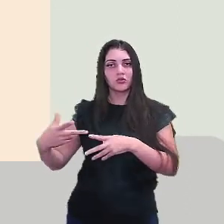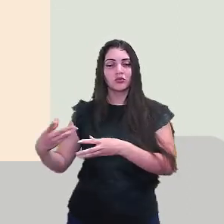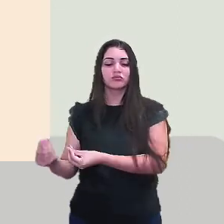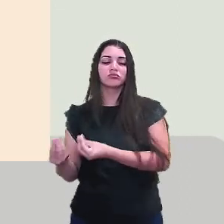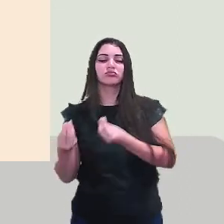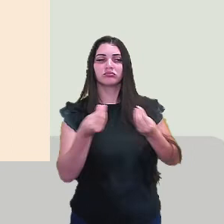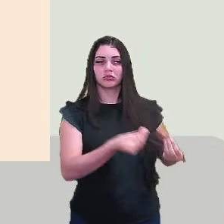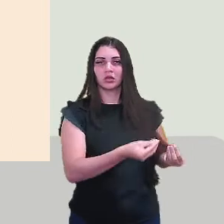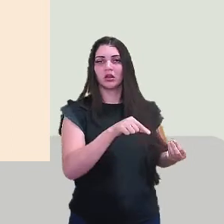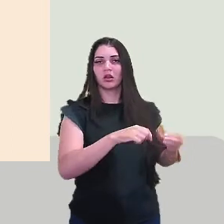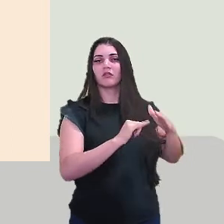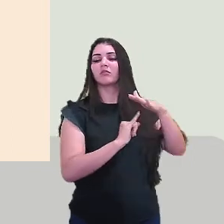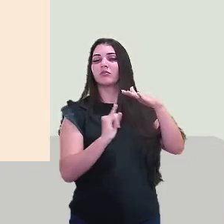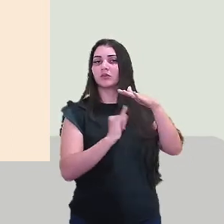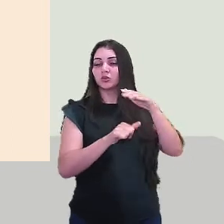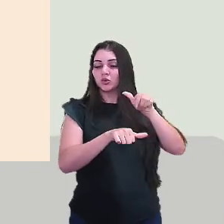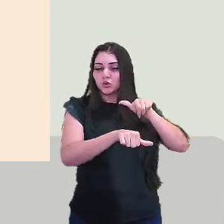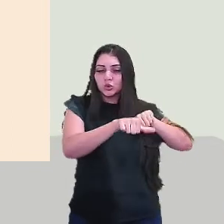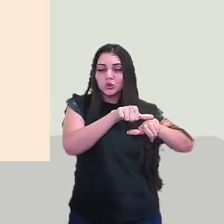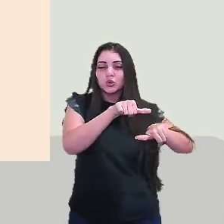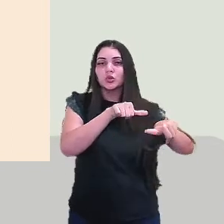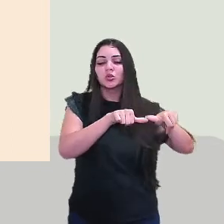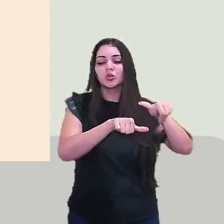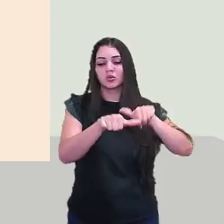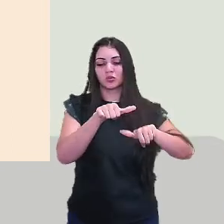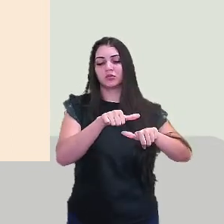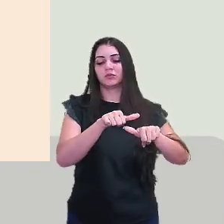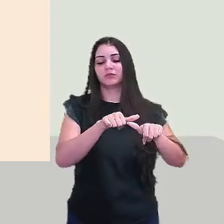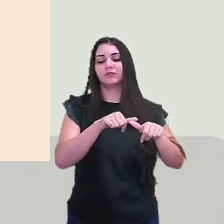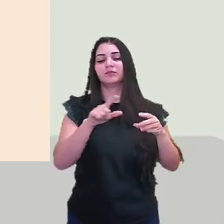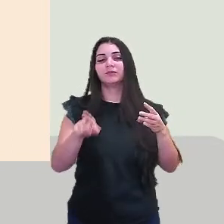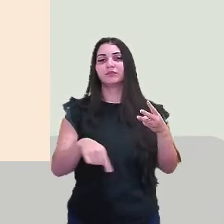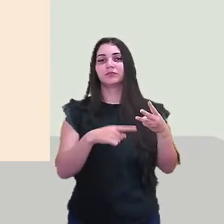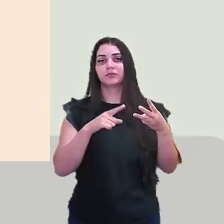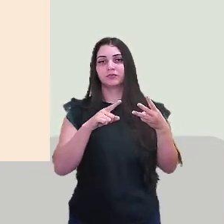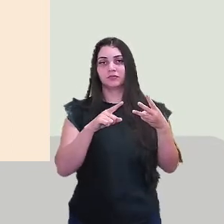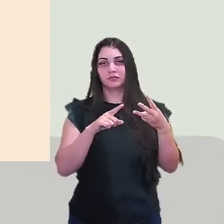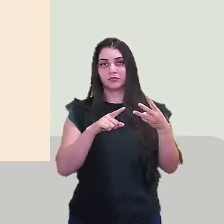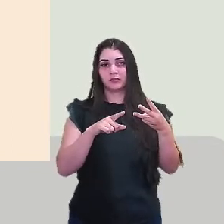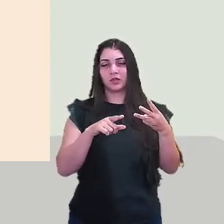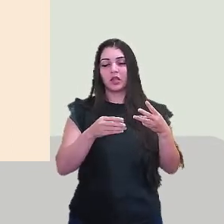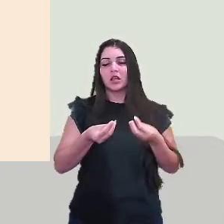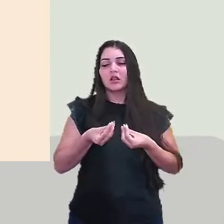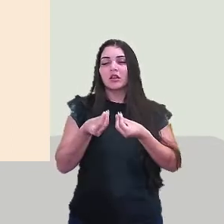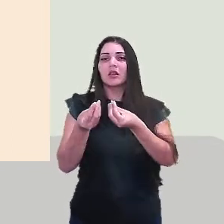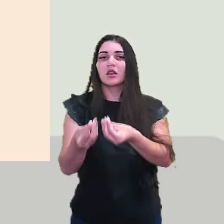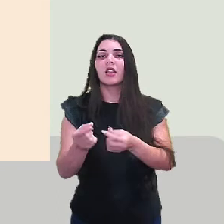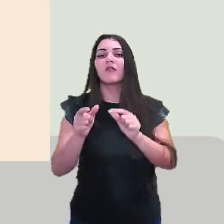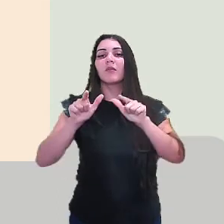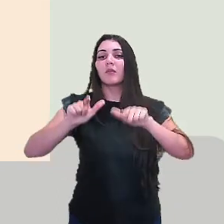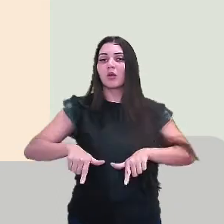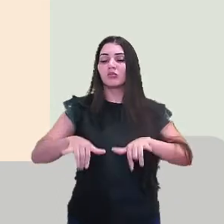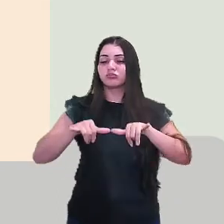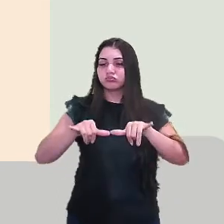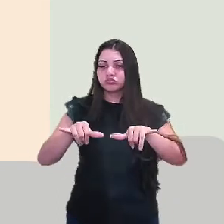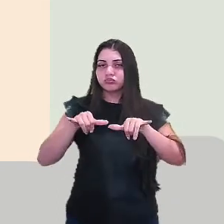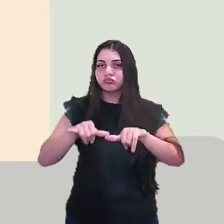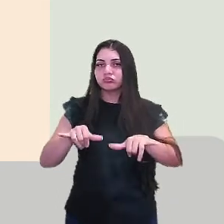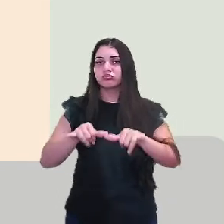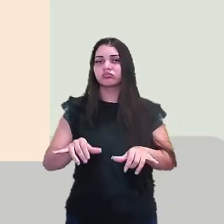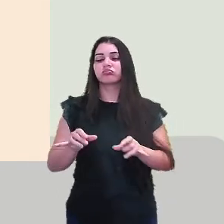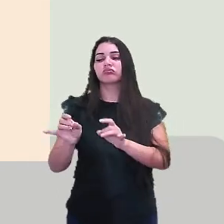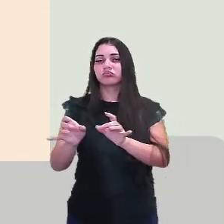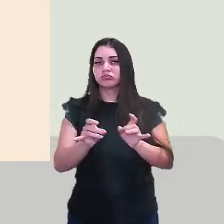as indústrias, transformo, que eu já estou no setor secundário, e levo para o comércio, para os supermercados, né, para